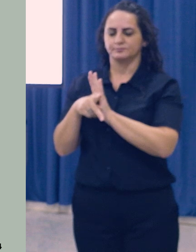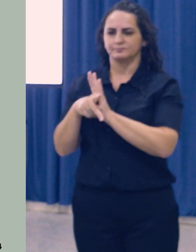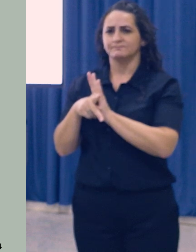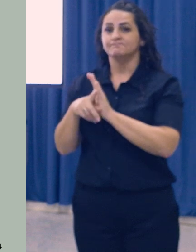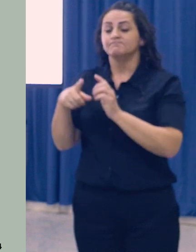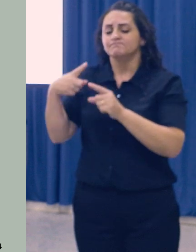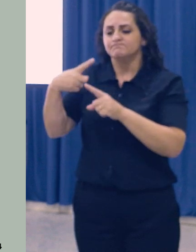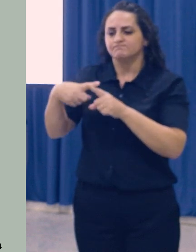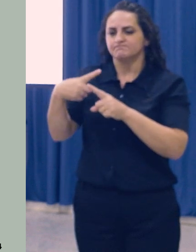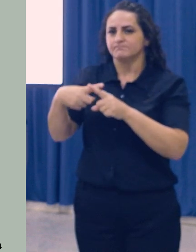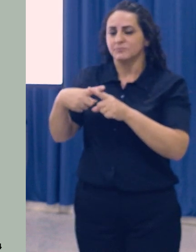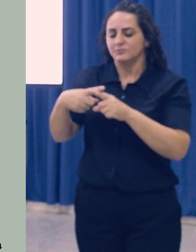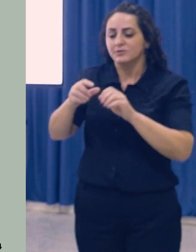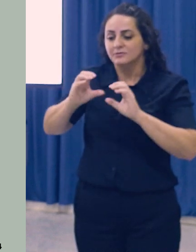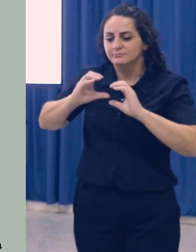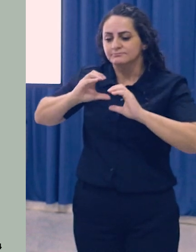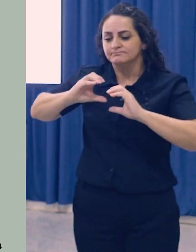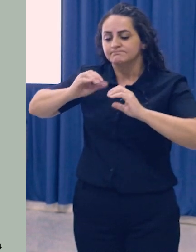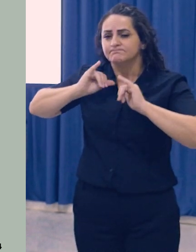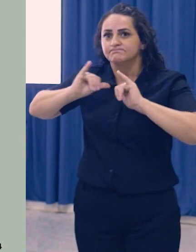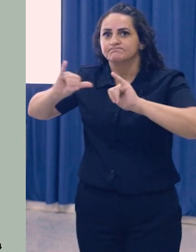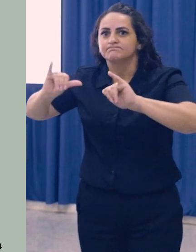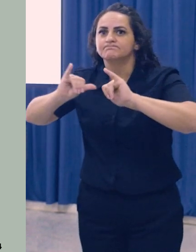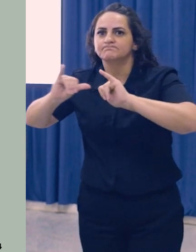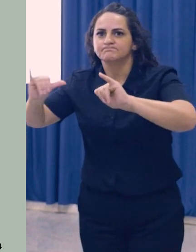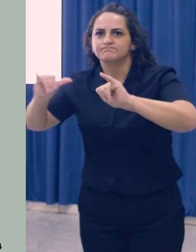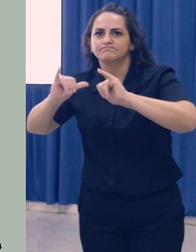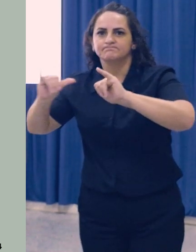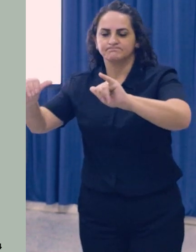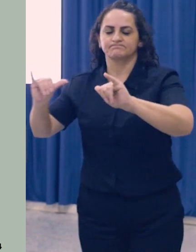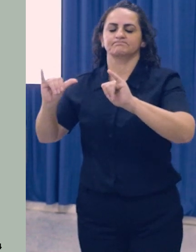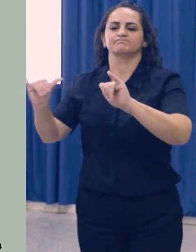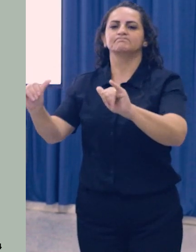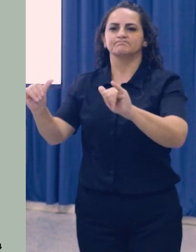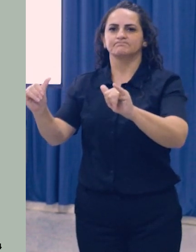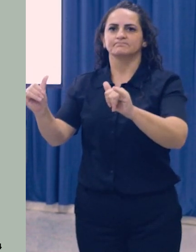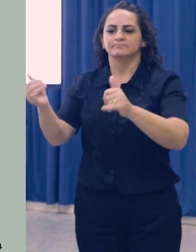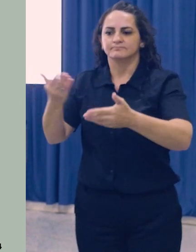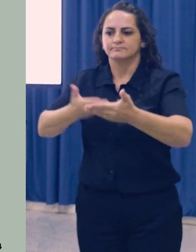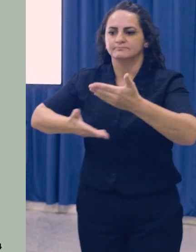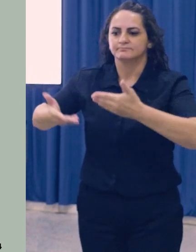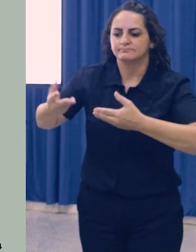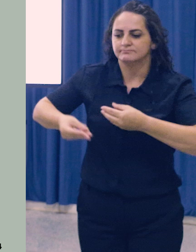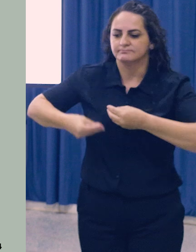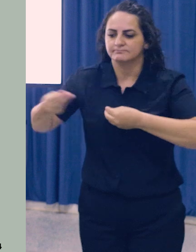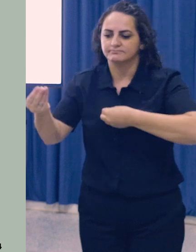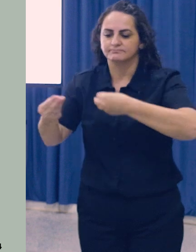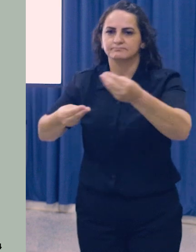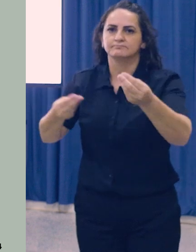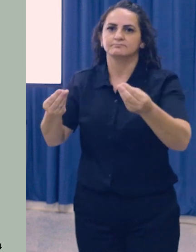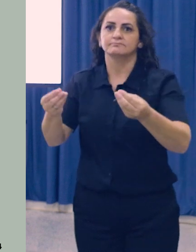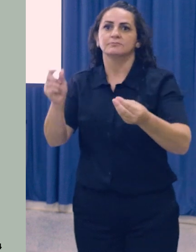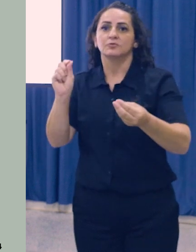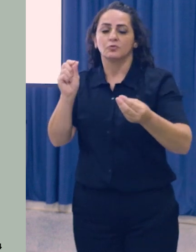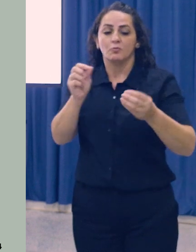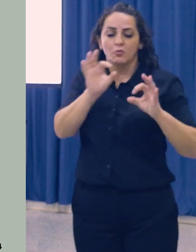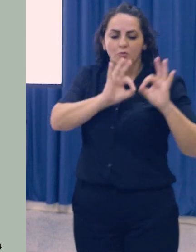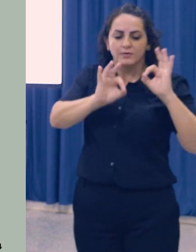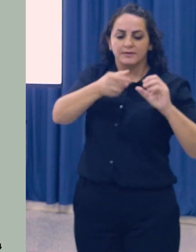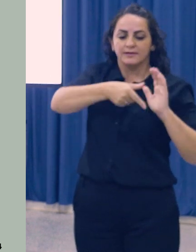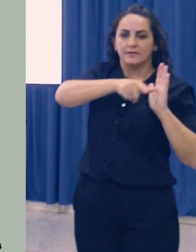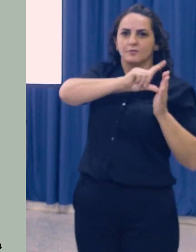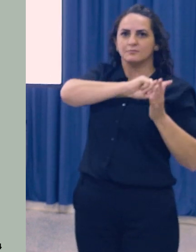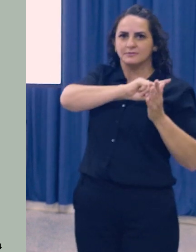Porque o plano de comunicação, divulgação, distribuição, ele vai girar em torno dessas